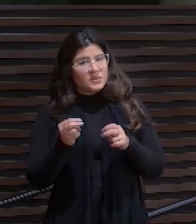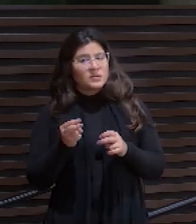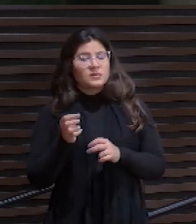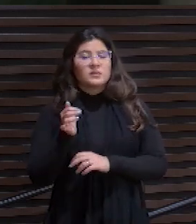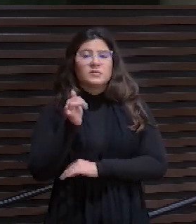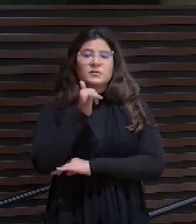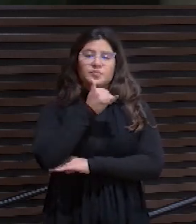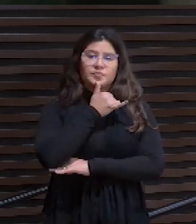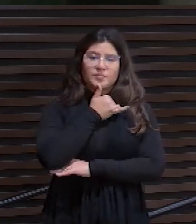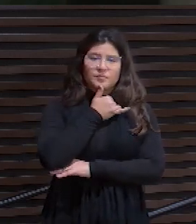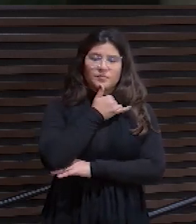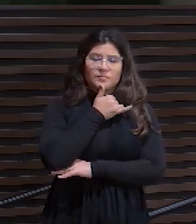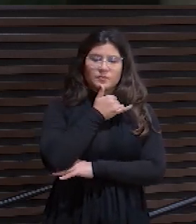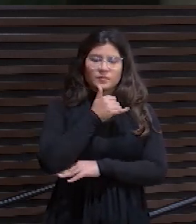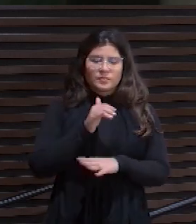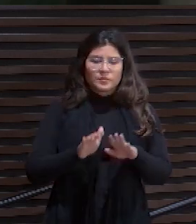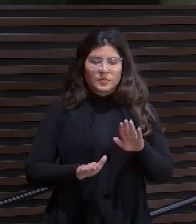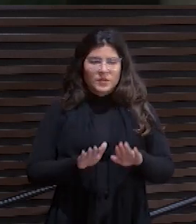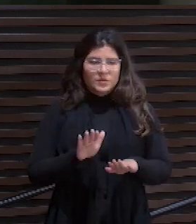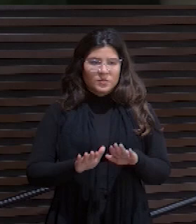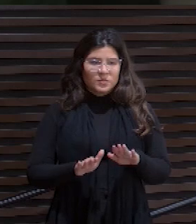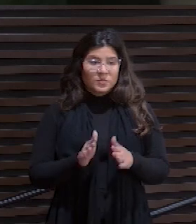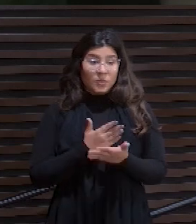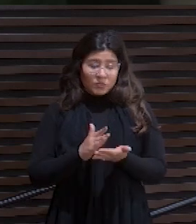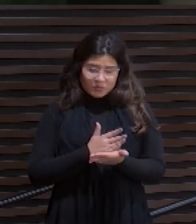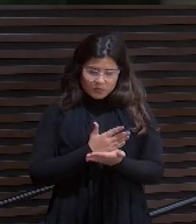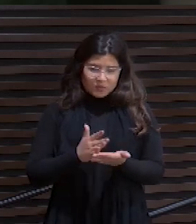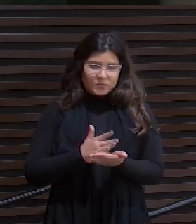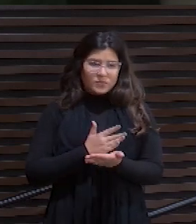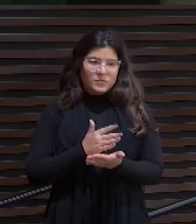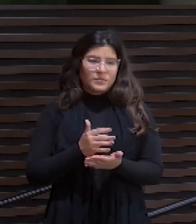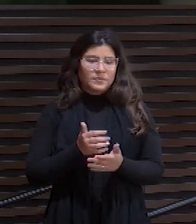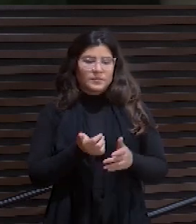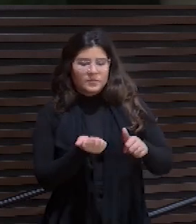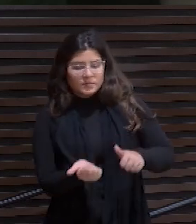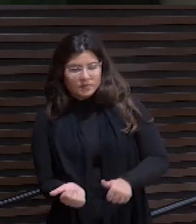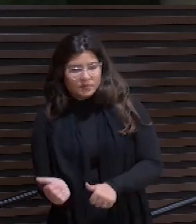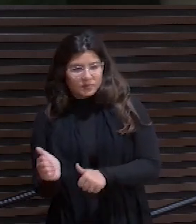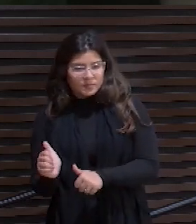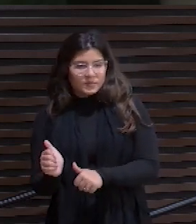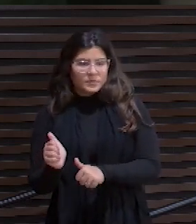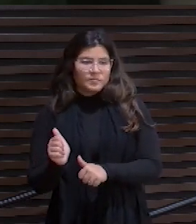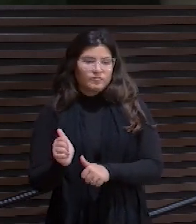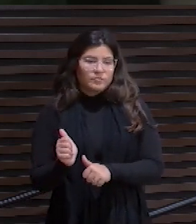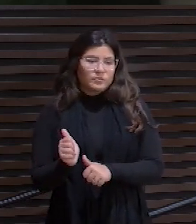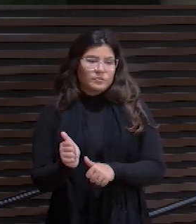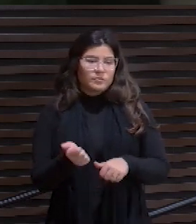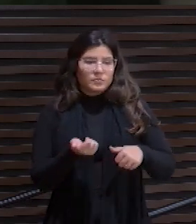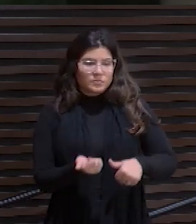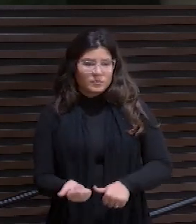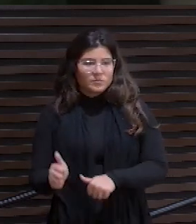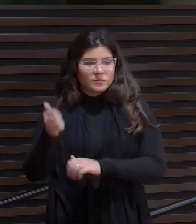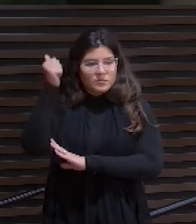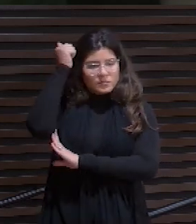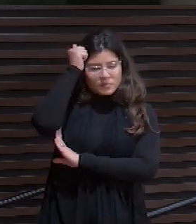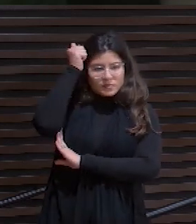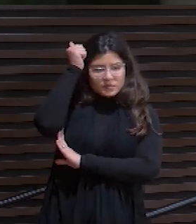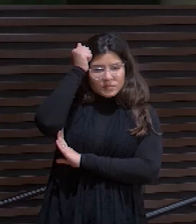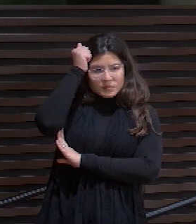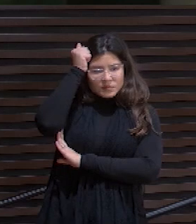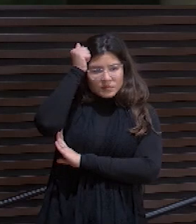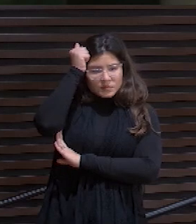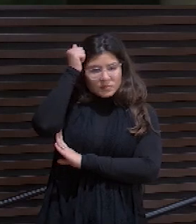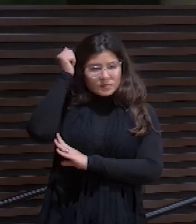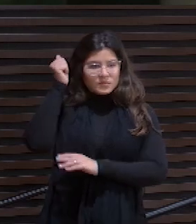alguns que se batizaram com o batismo de arrependimento de João Batista, quando nós olhamos para alguns escritos de Atos dos Apóstolos,